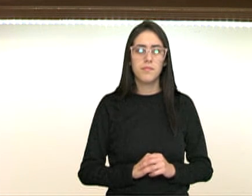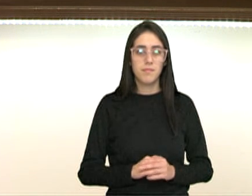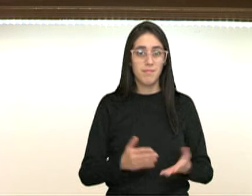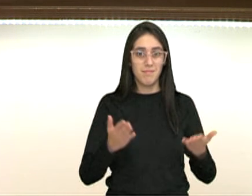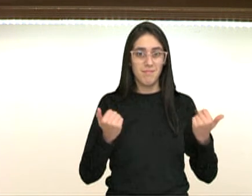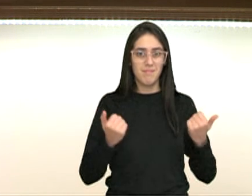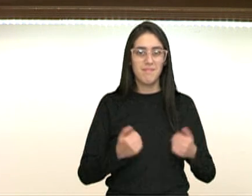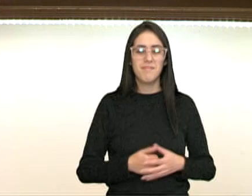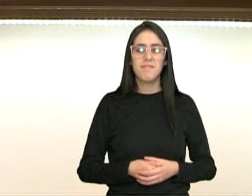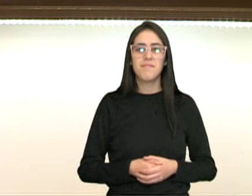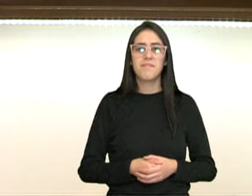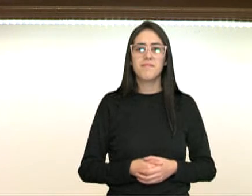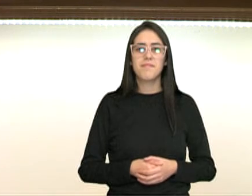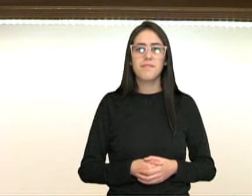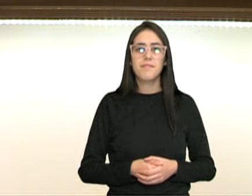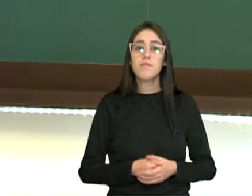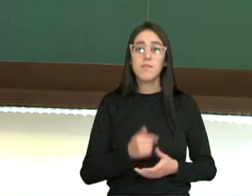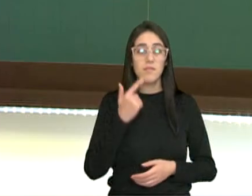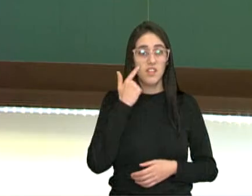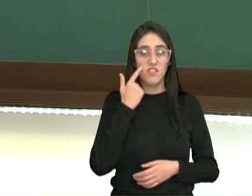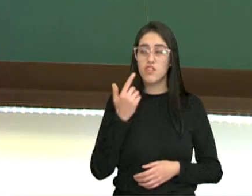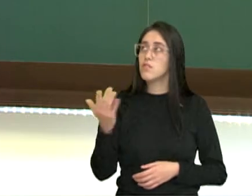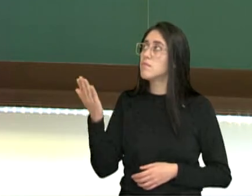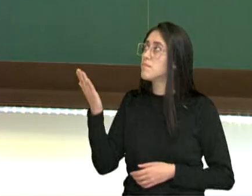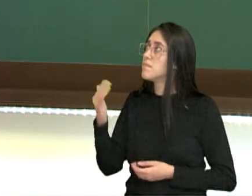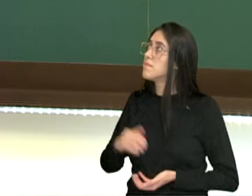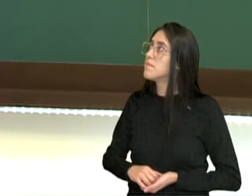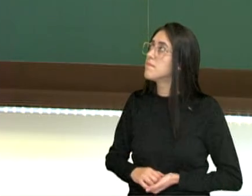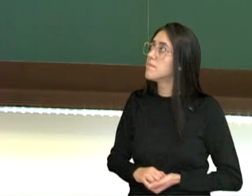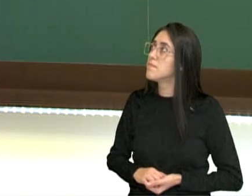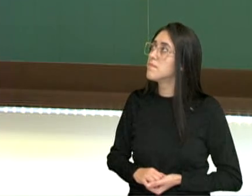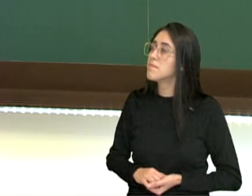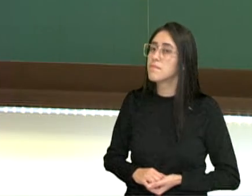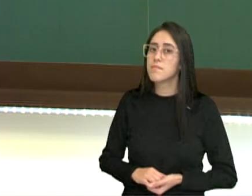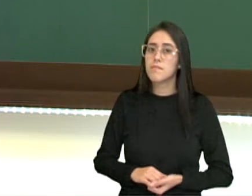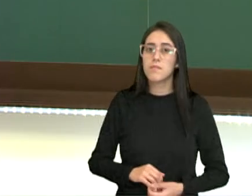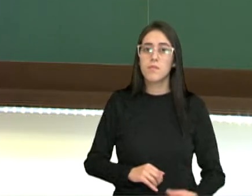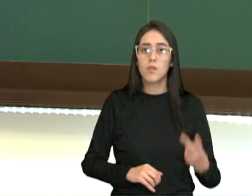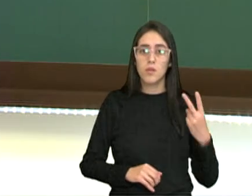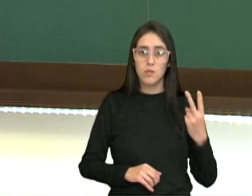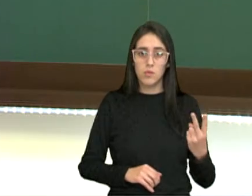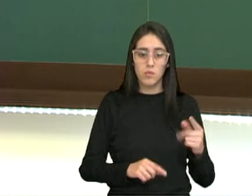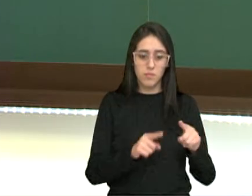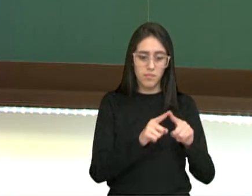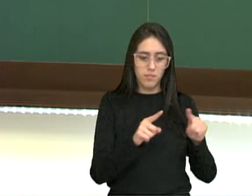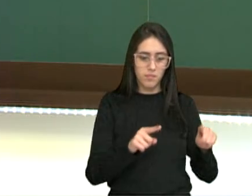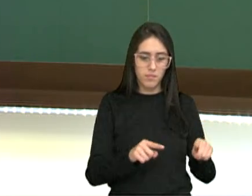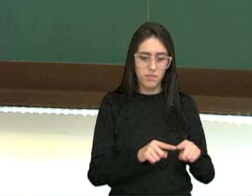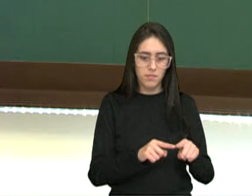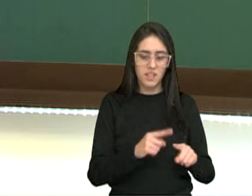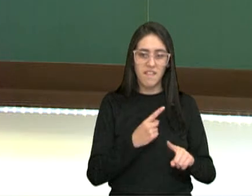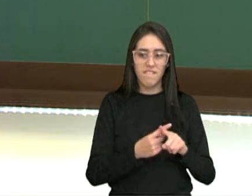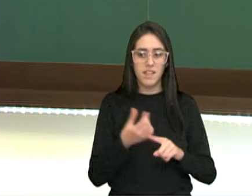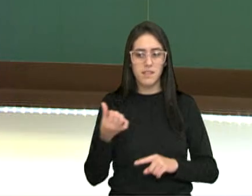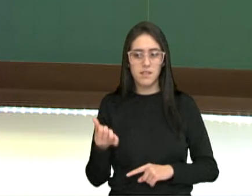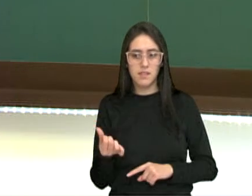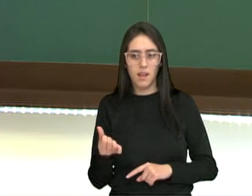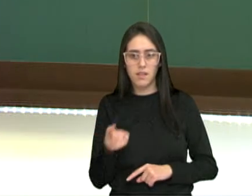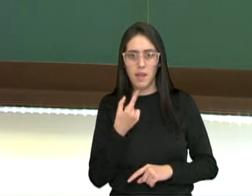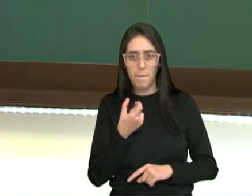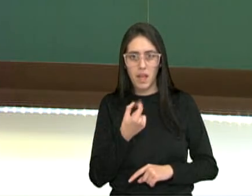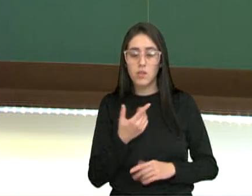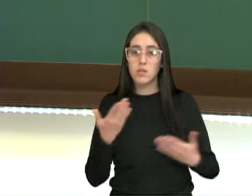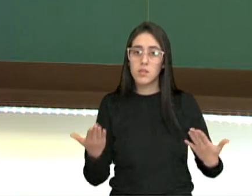Vamos lá, pessoal? Então, veja. Olha só, 2 embalagens vezes 6 comprimidos. Então, eu